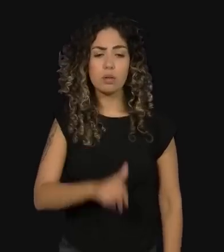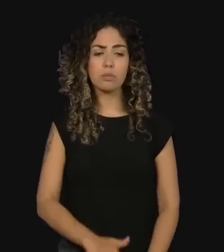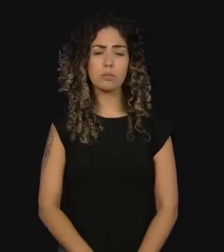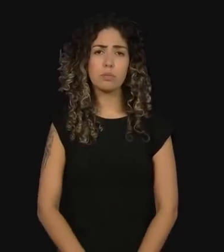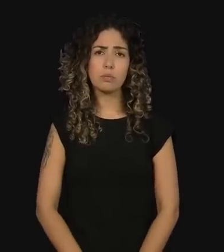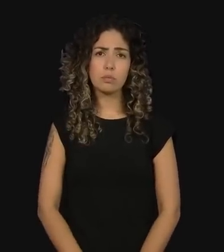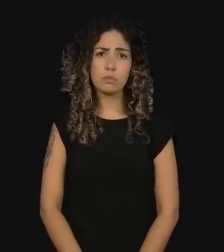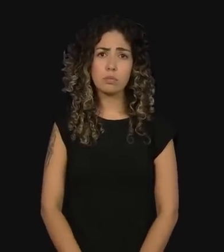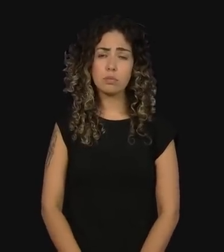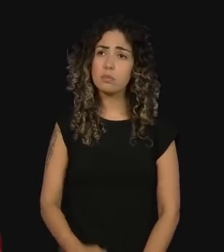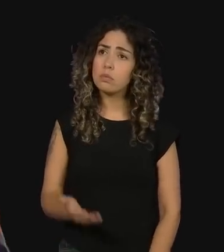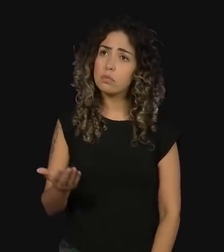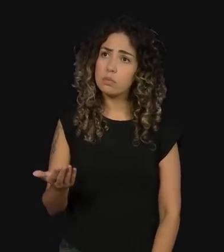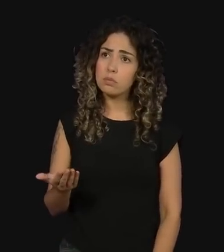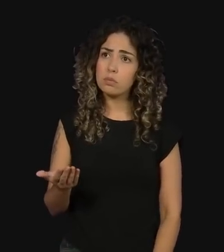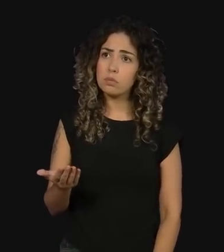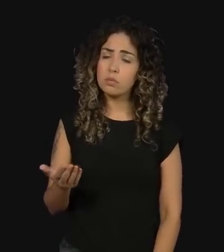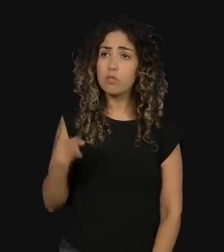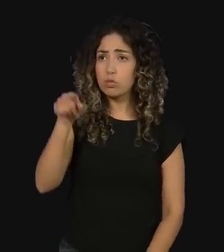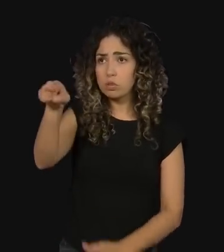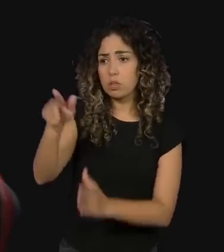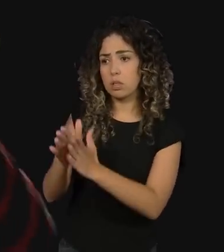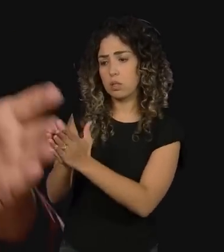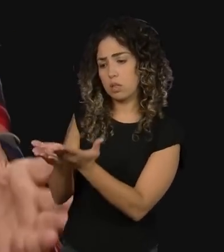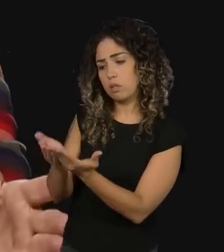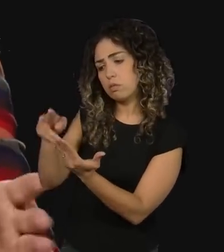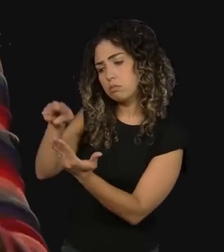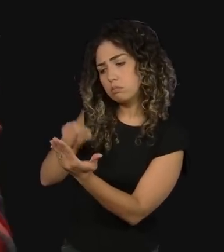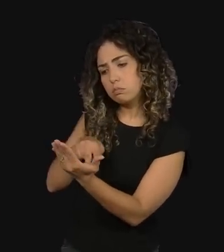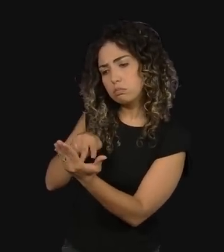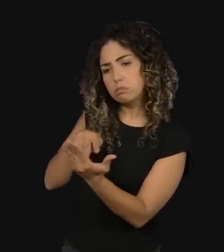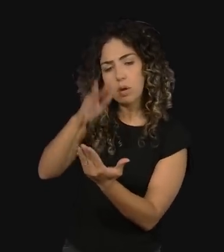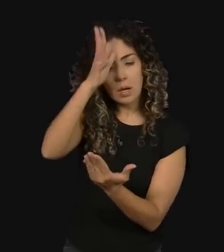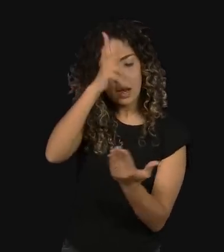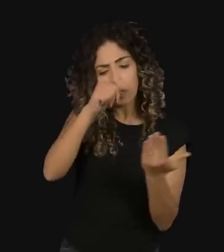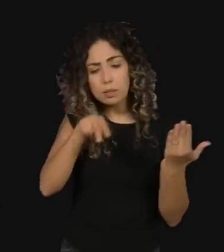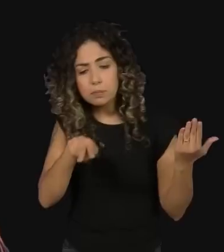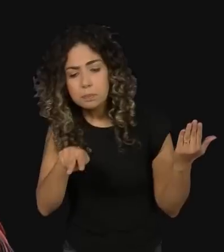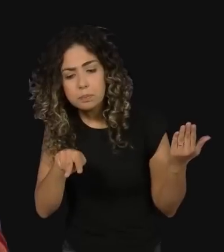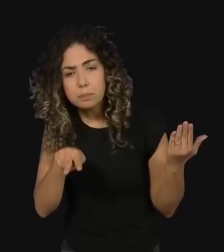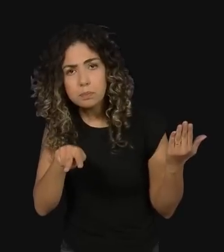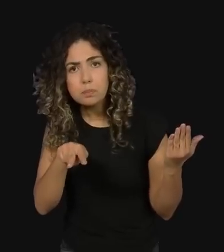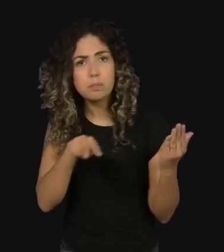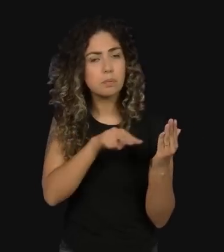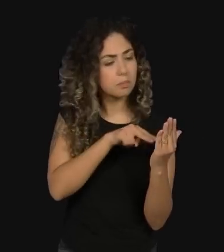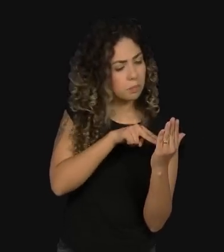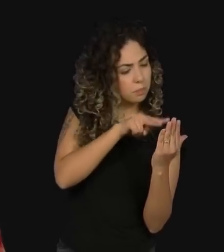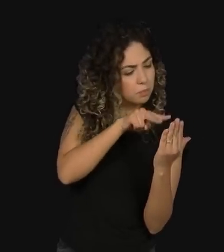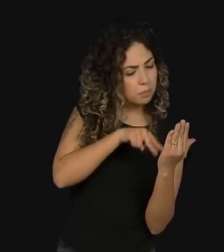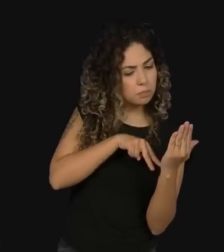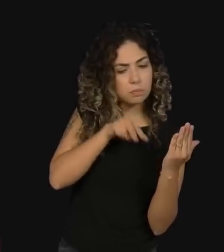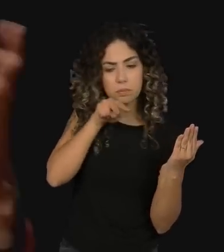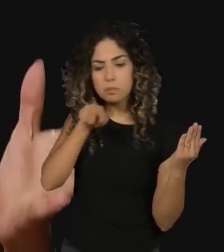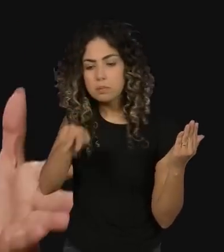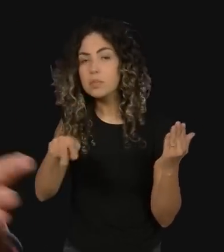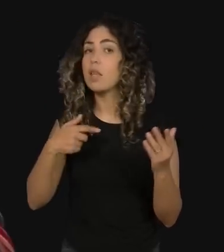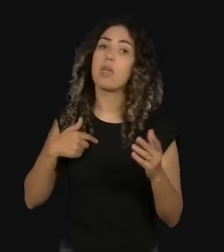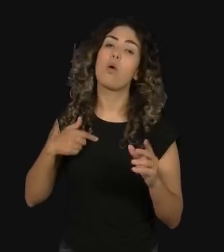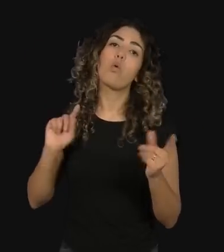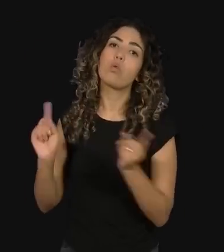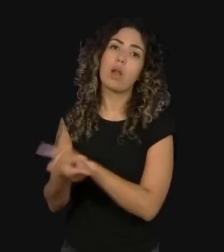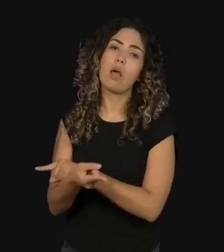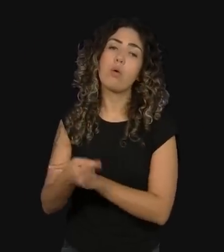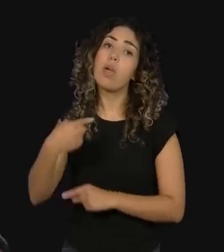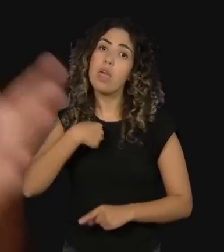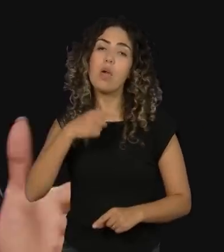respondeu: você olhou os livros, olhou a galinha. Olhou os livros, olhou a galinha e disse: não. Eu olhei a mulher e olhei